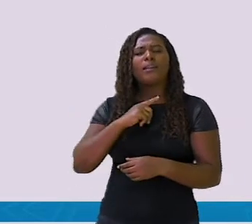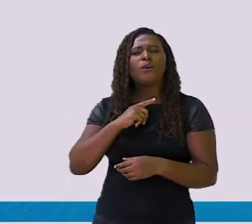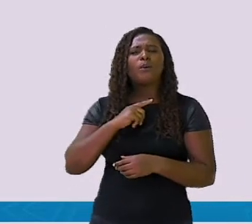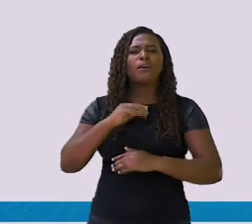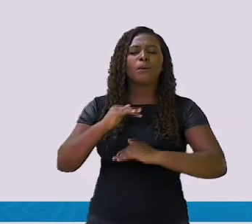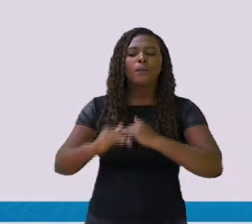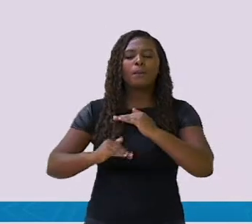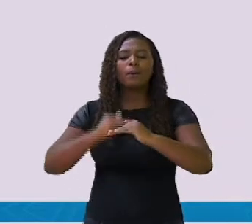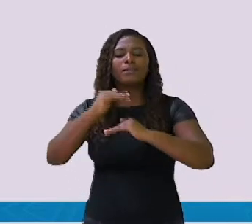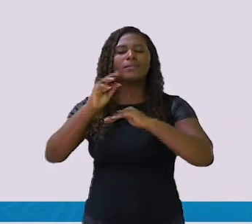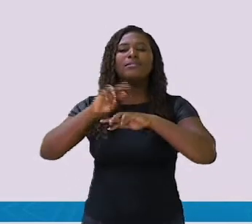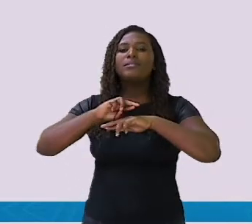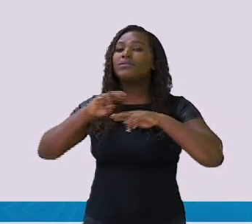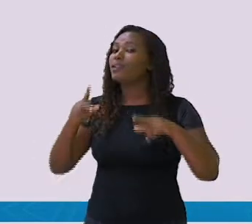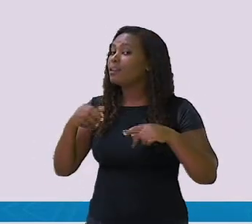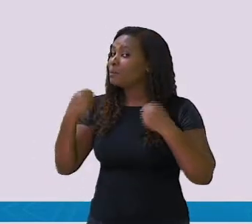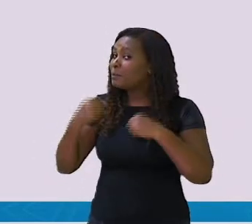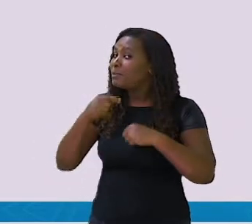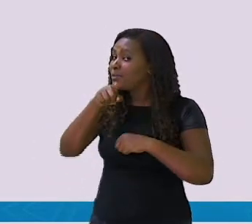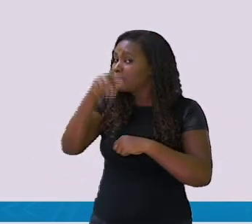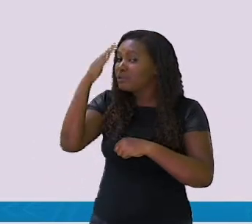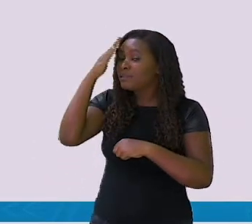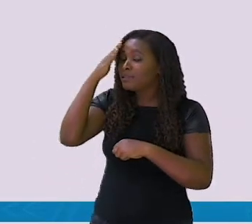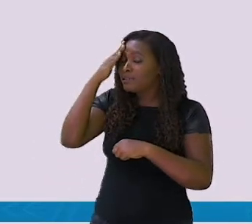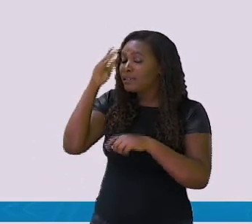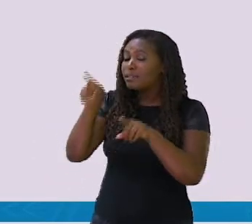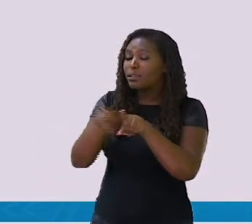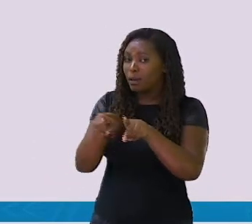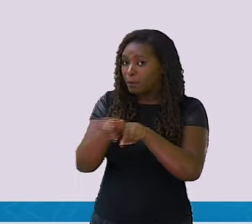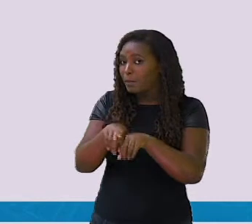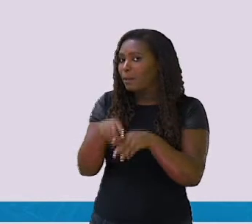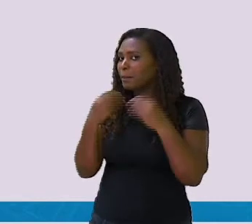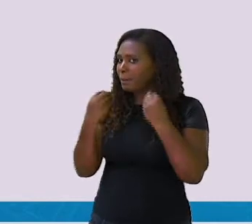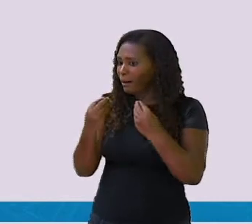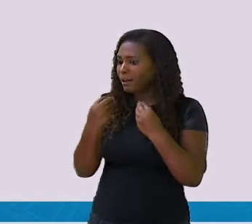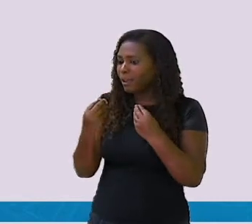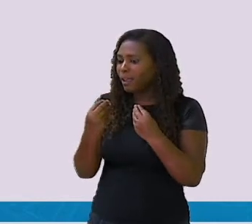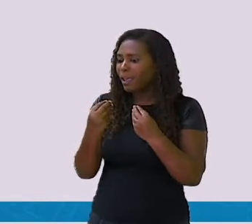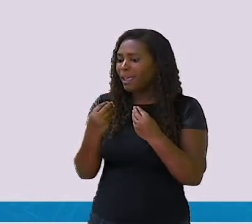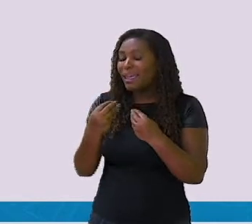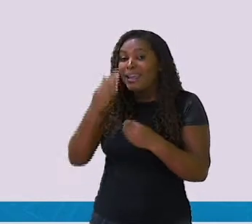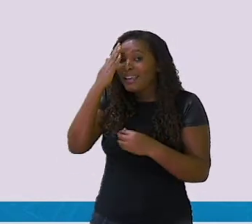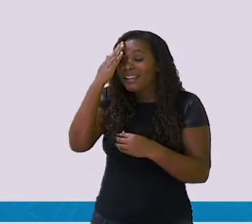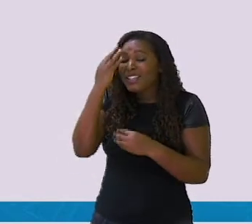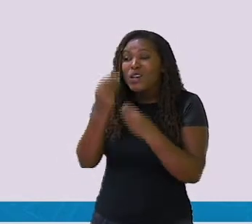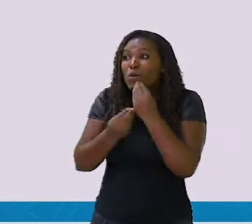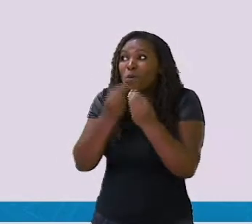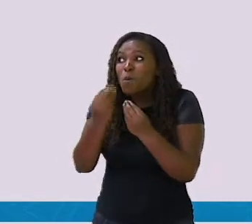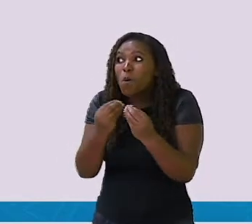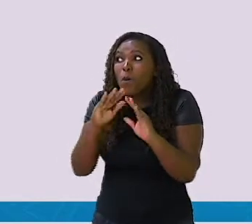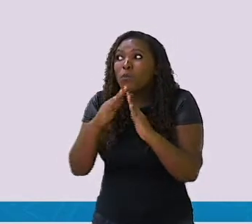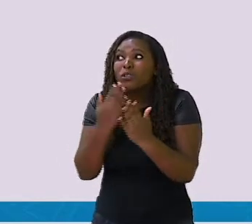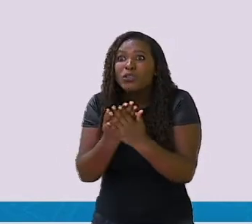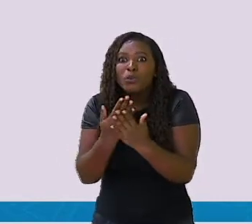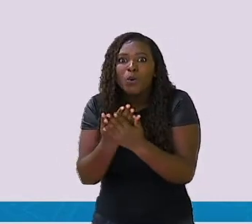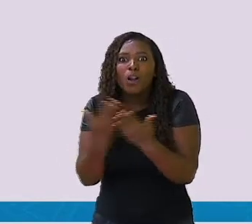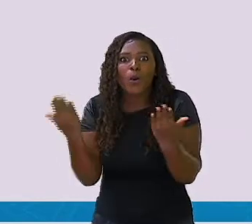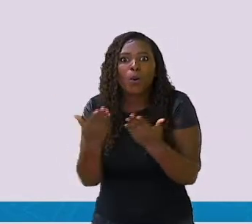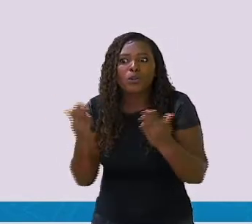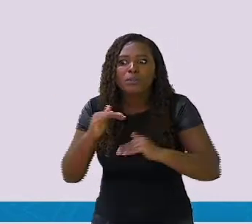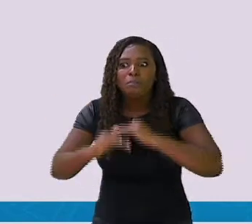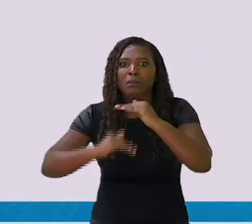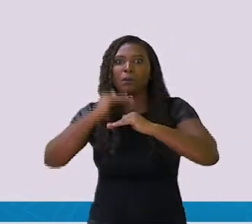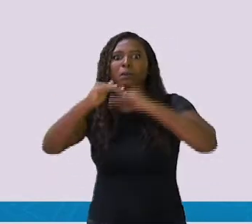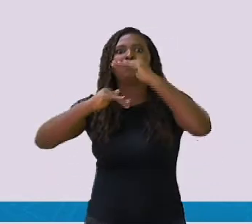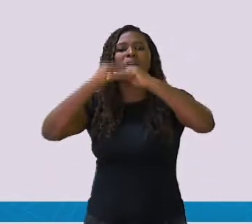também é muito importante entender para entendermos a escola de hoje. Nessa época, o processo da educação na